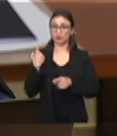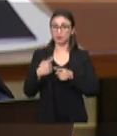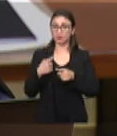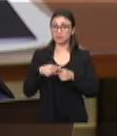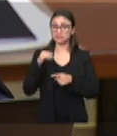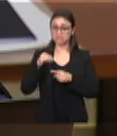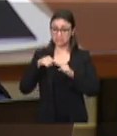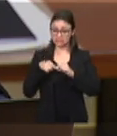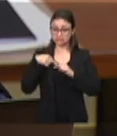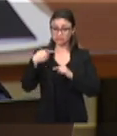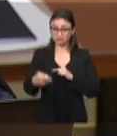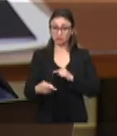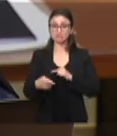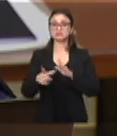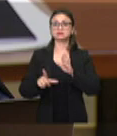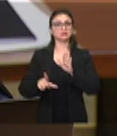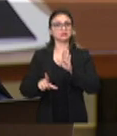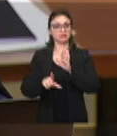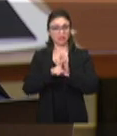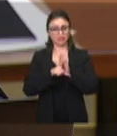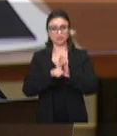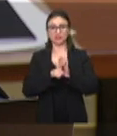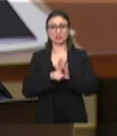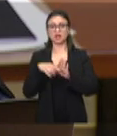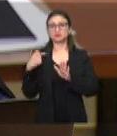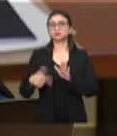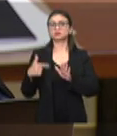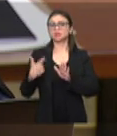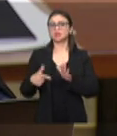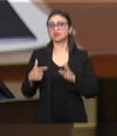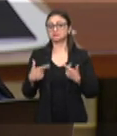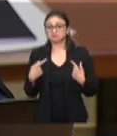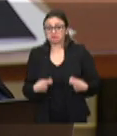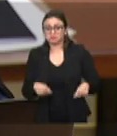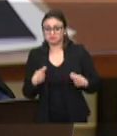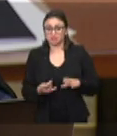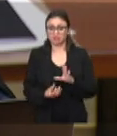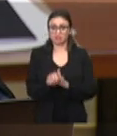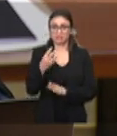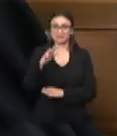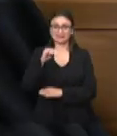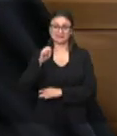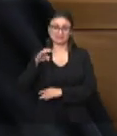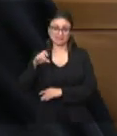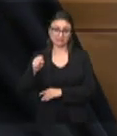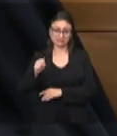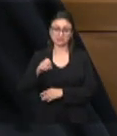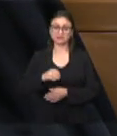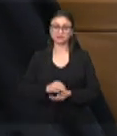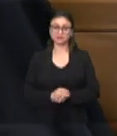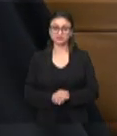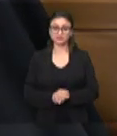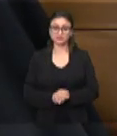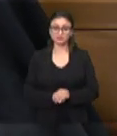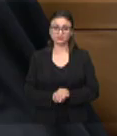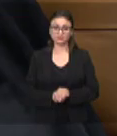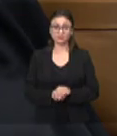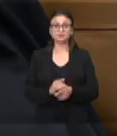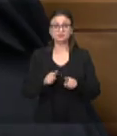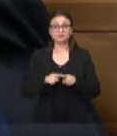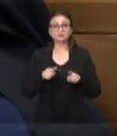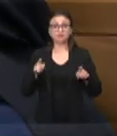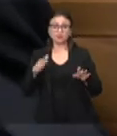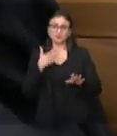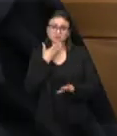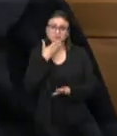durante a vigência ou a partir da vigência dessa lei, não haveria necessidade de fazer uma tese, de se ficar uma observação tese, não é isso? Exato. Se